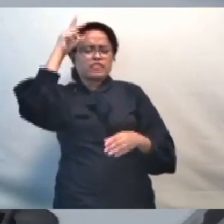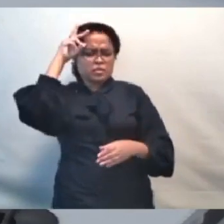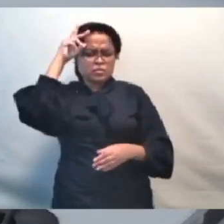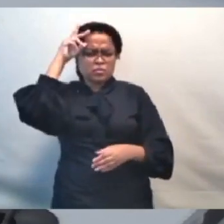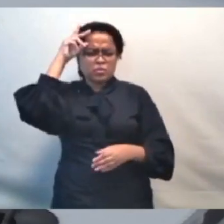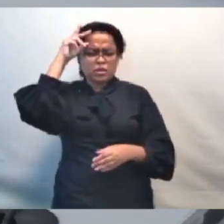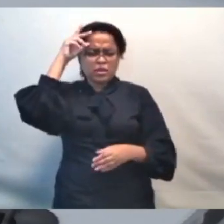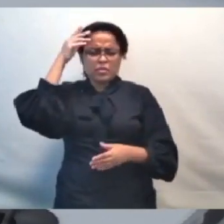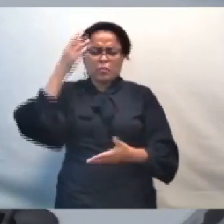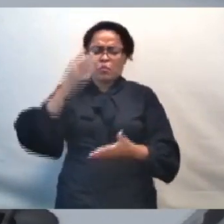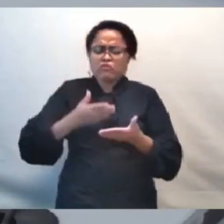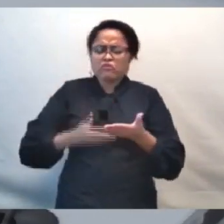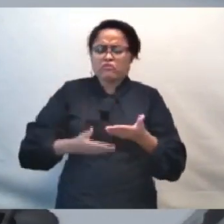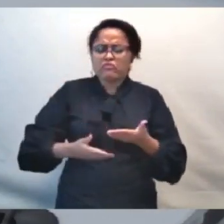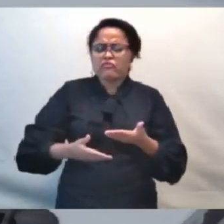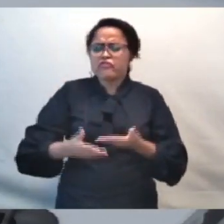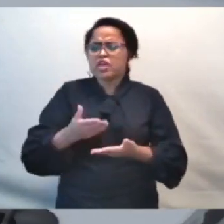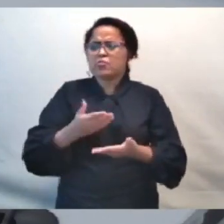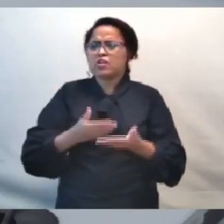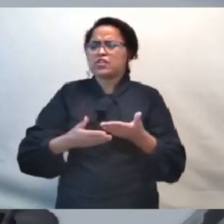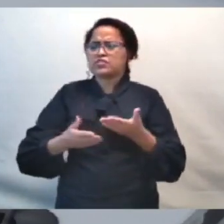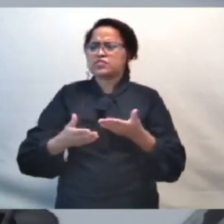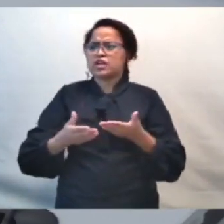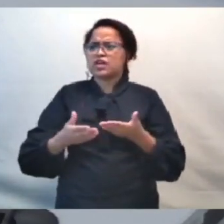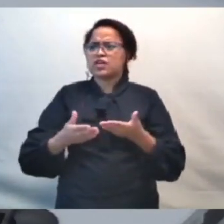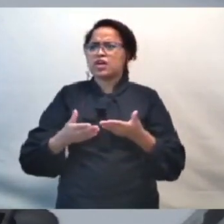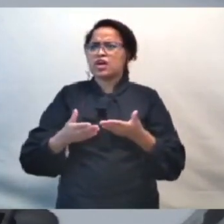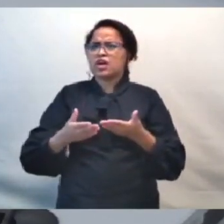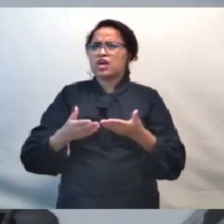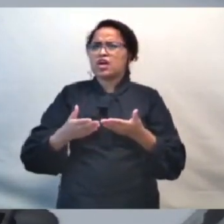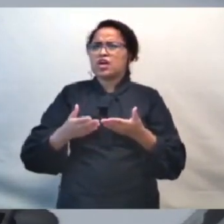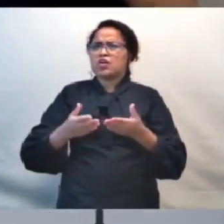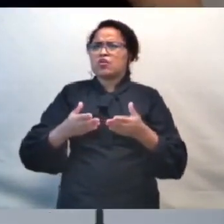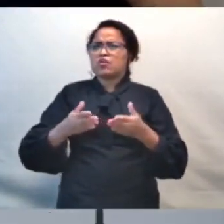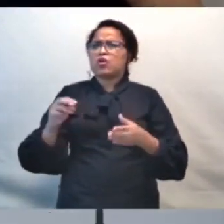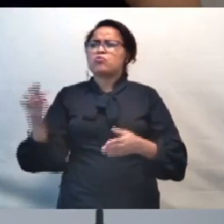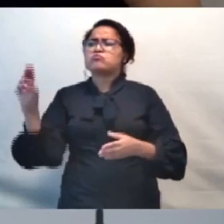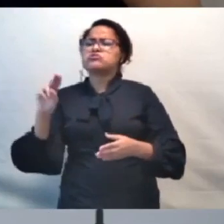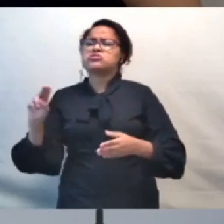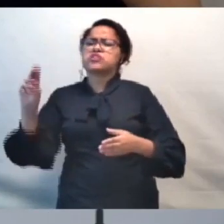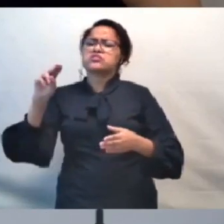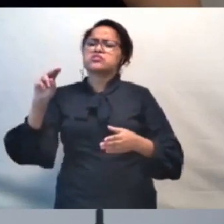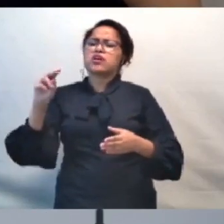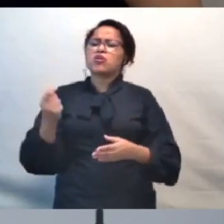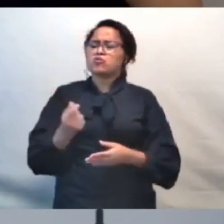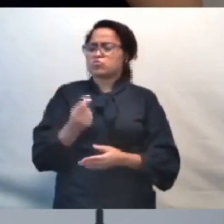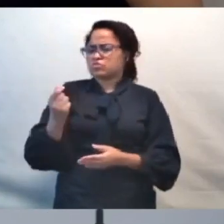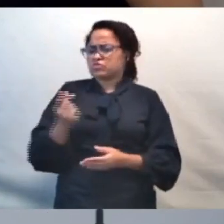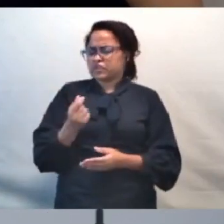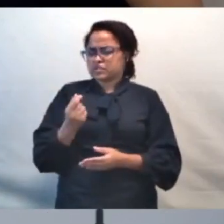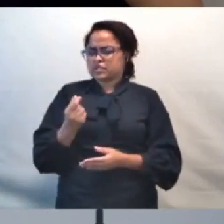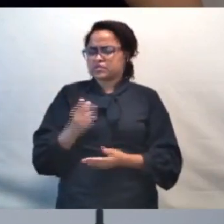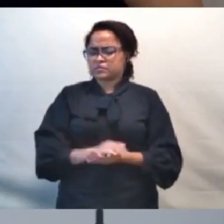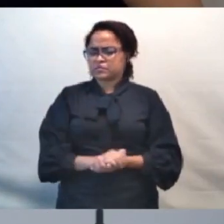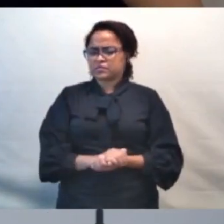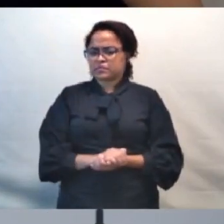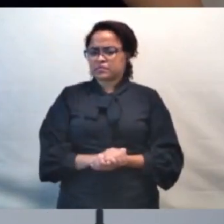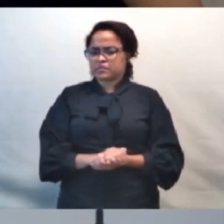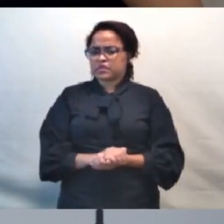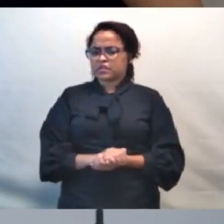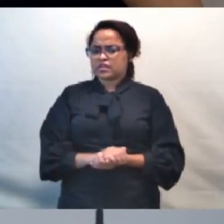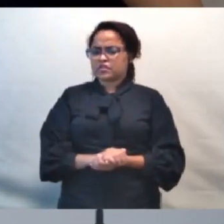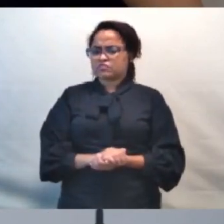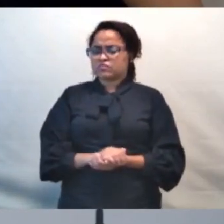o emprego do recurso que está sendo devolvido? Sim. Resposta mais direta,